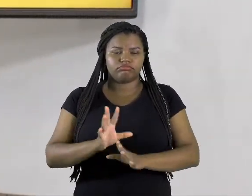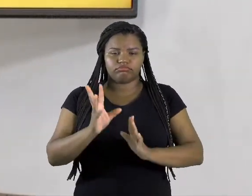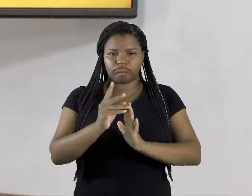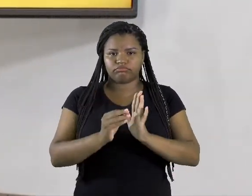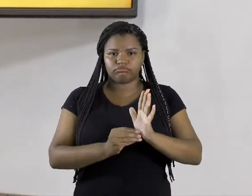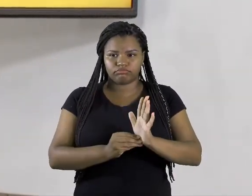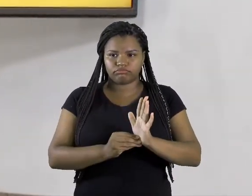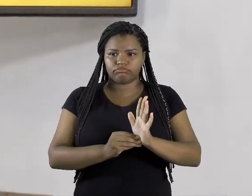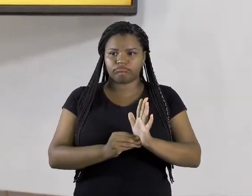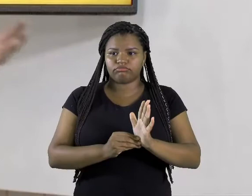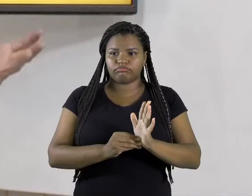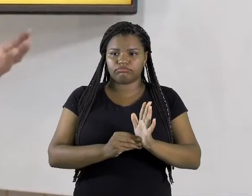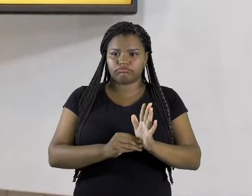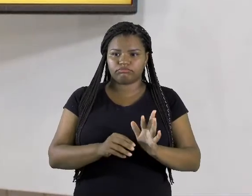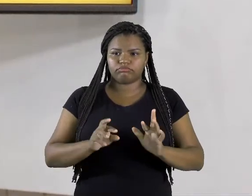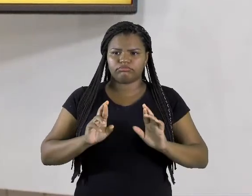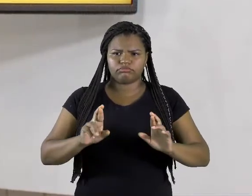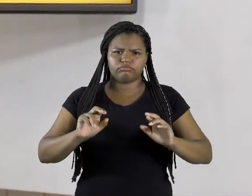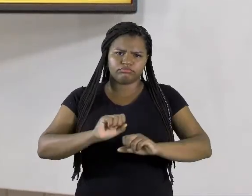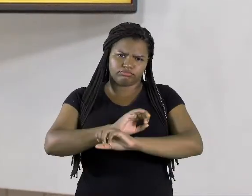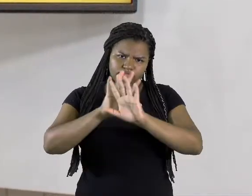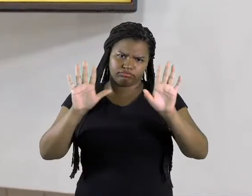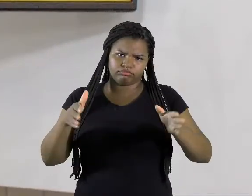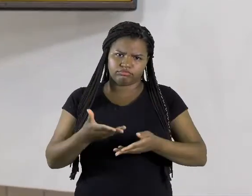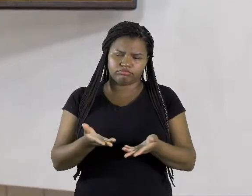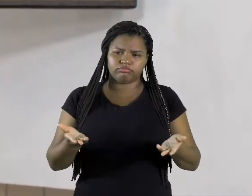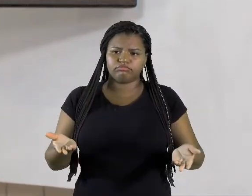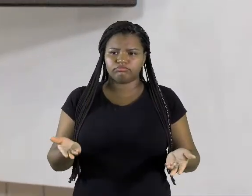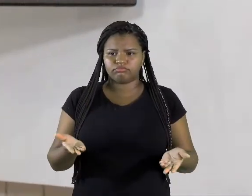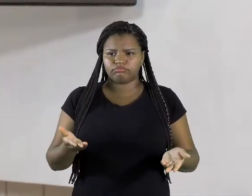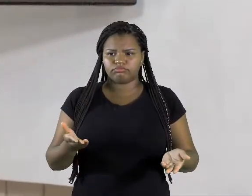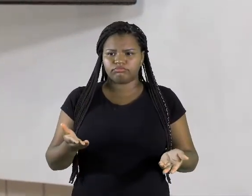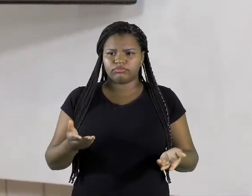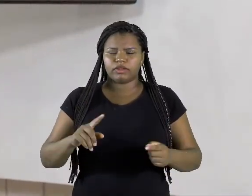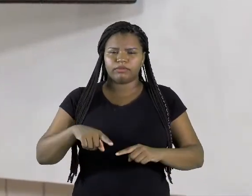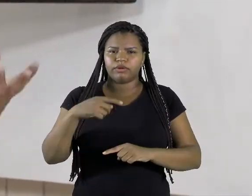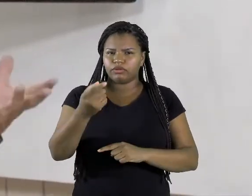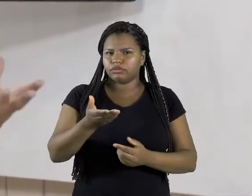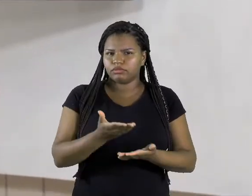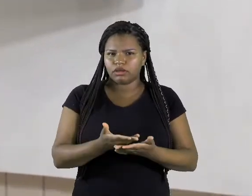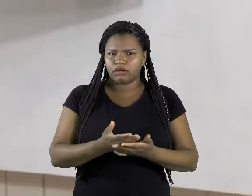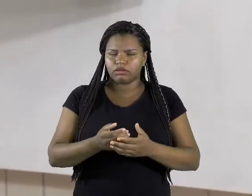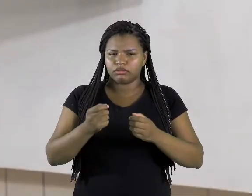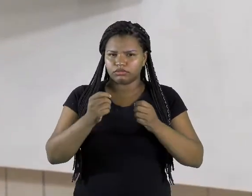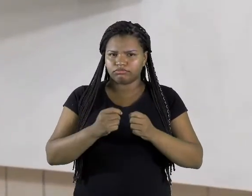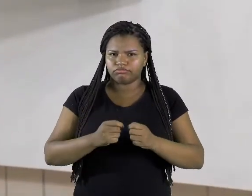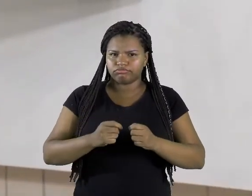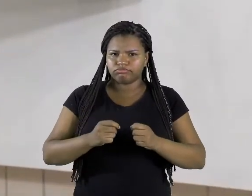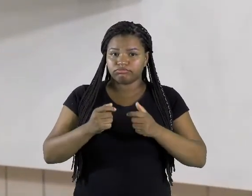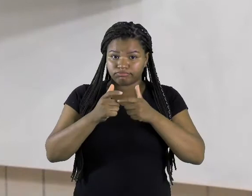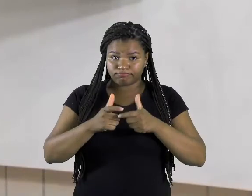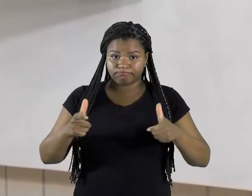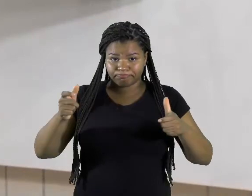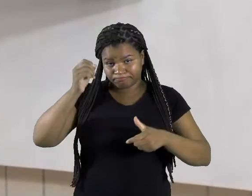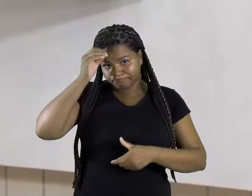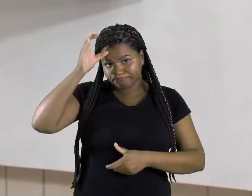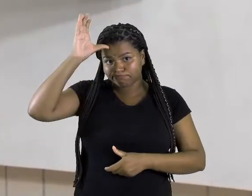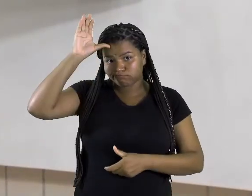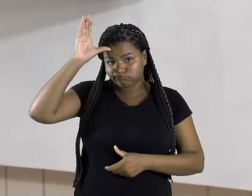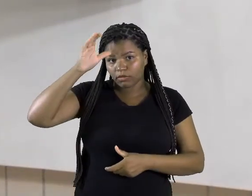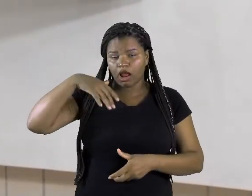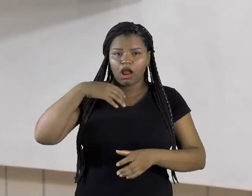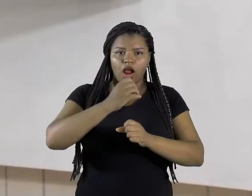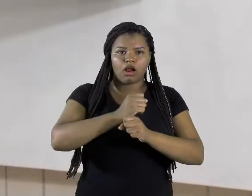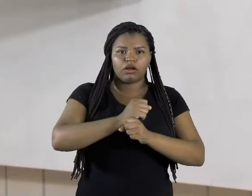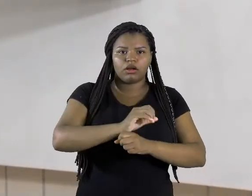né? E espero que tenha ficado claro para vocês. Vamos, na próxima aula, ampliar um pouquinho mais esse saber, calcular seno